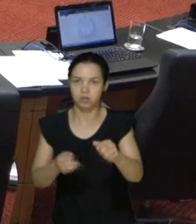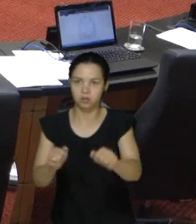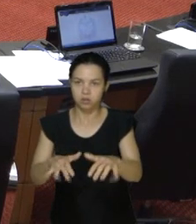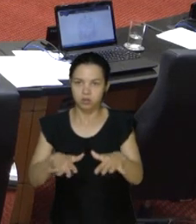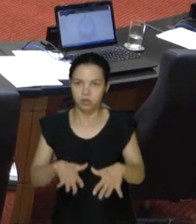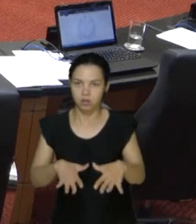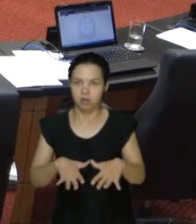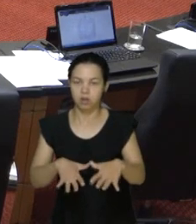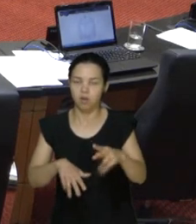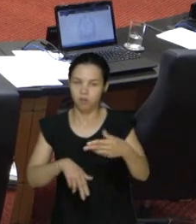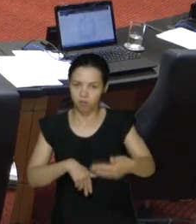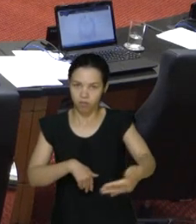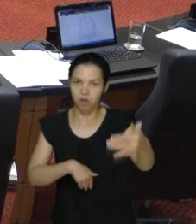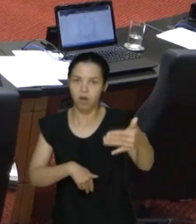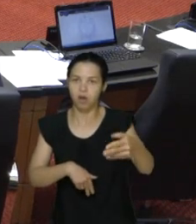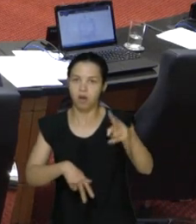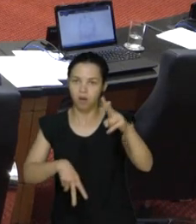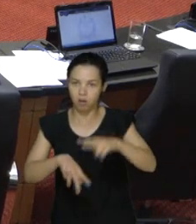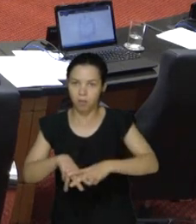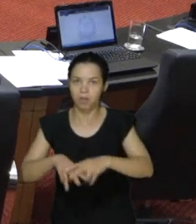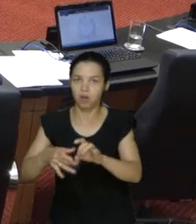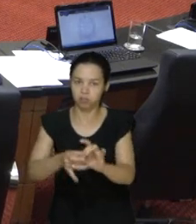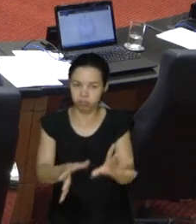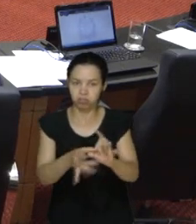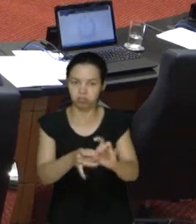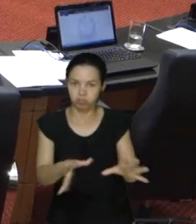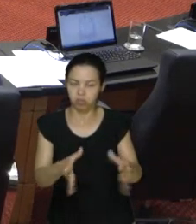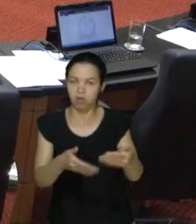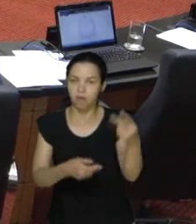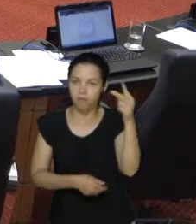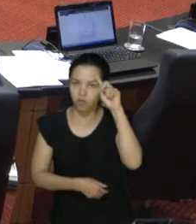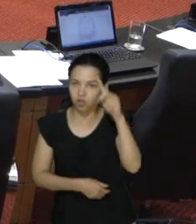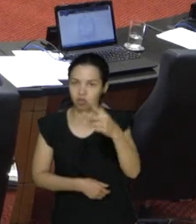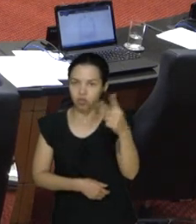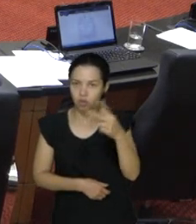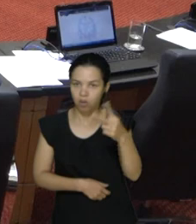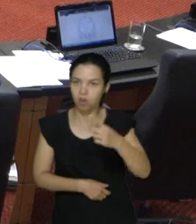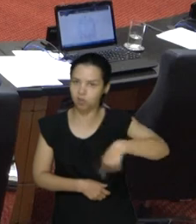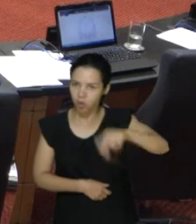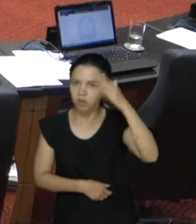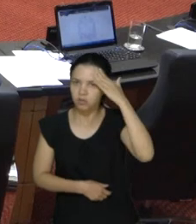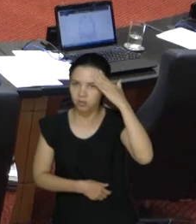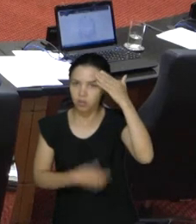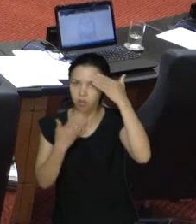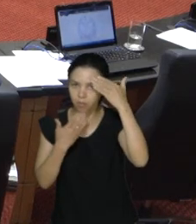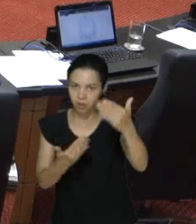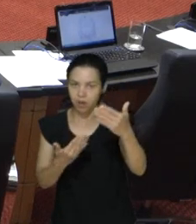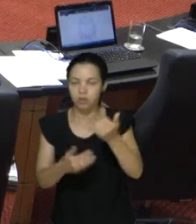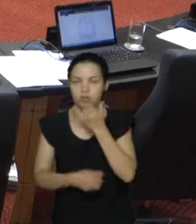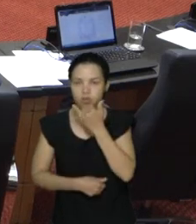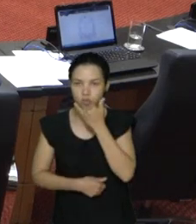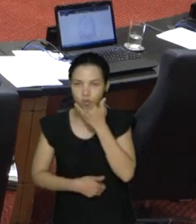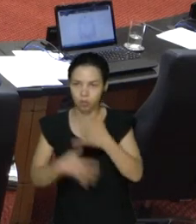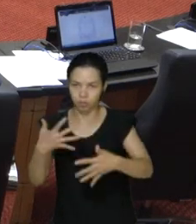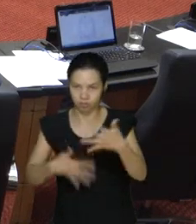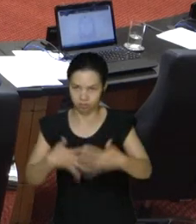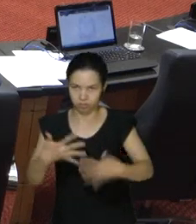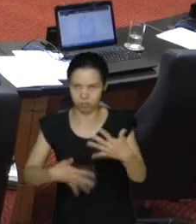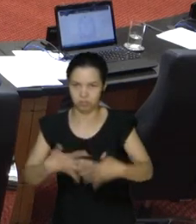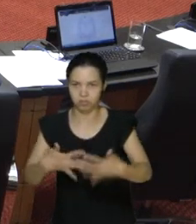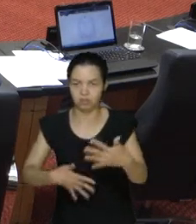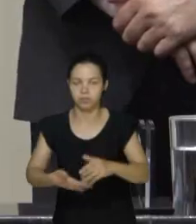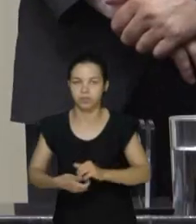assassino na rua. E todo mundo com a plena consciência de que isso vai acontecer. Obrigado e desculpe o transtorno causado aí para Vossa Excelência.